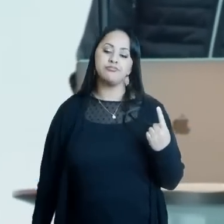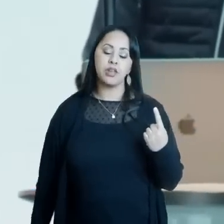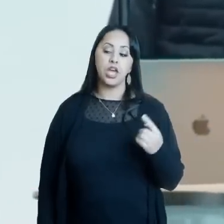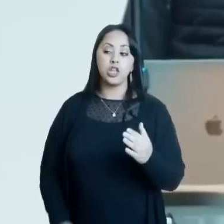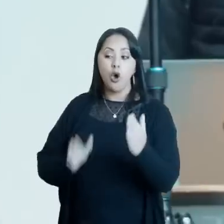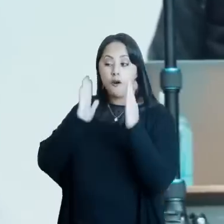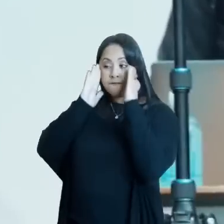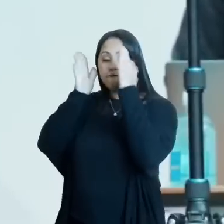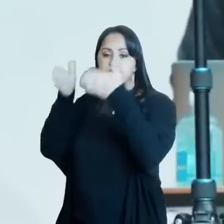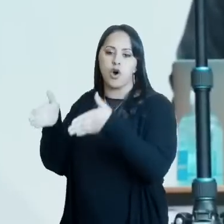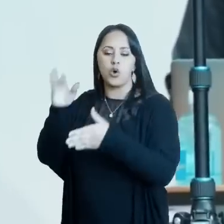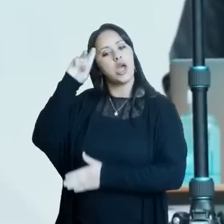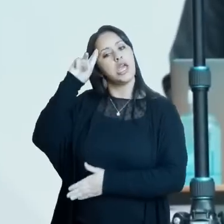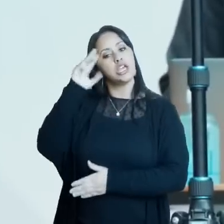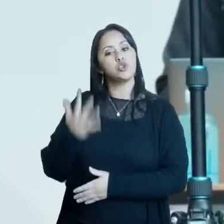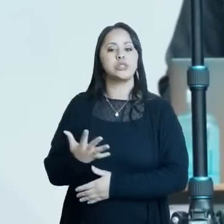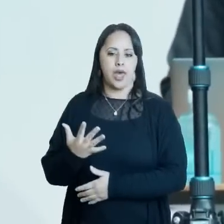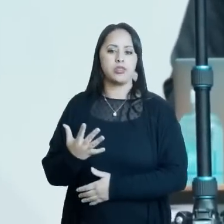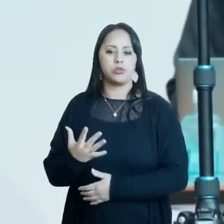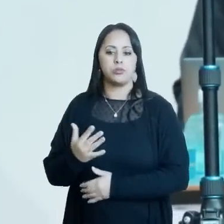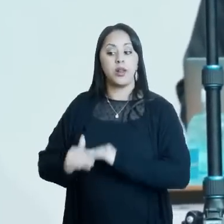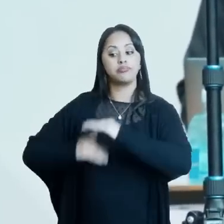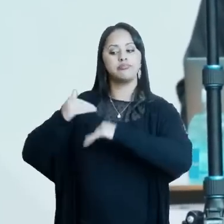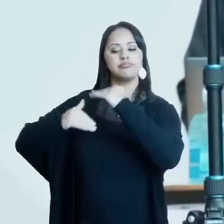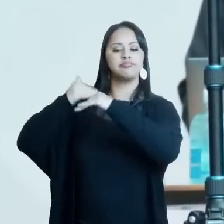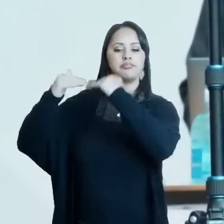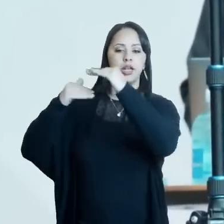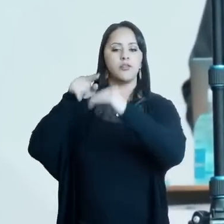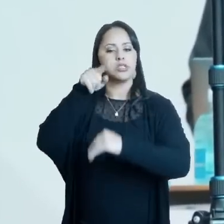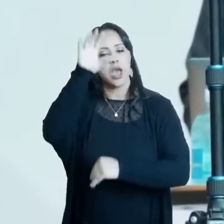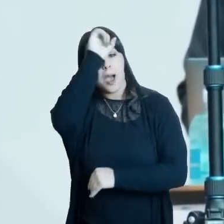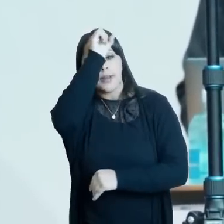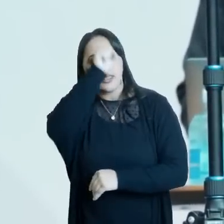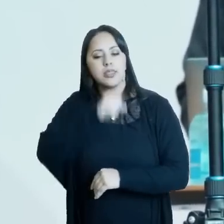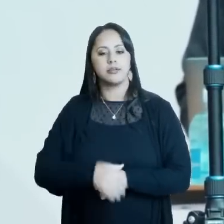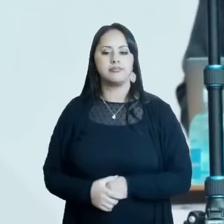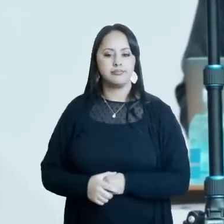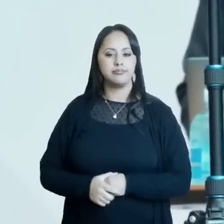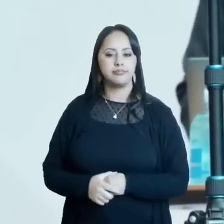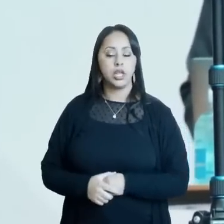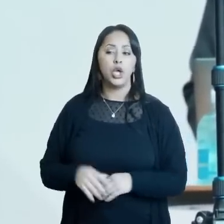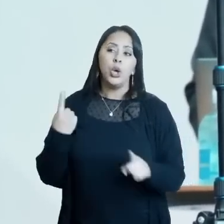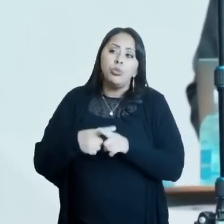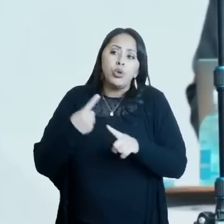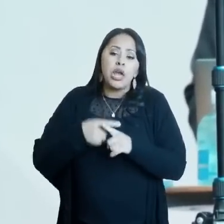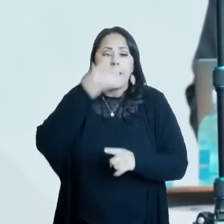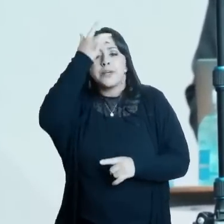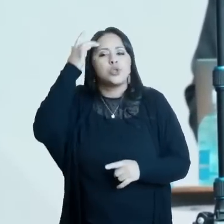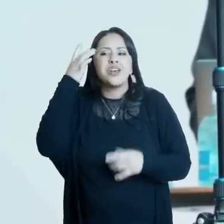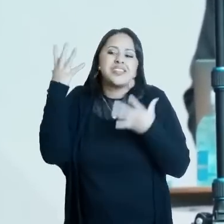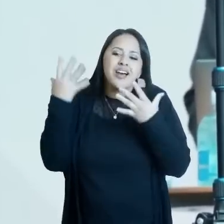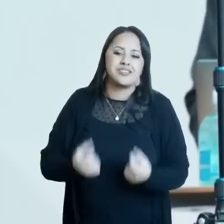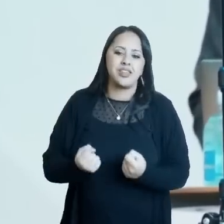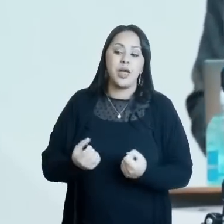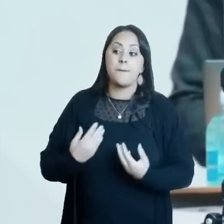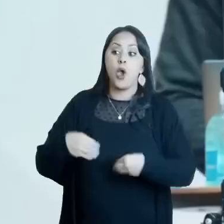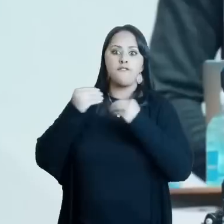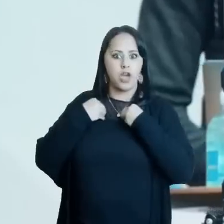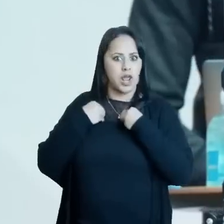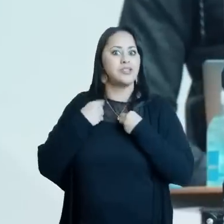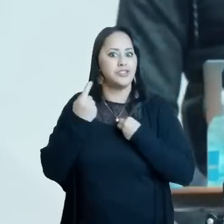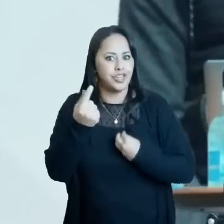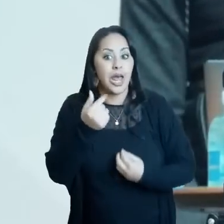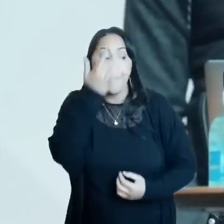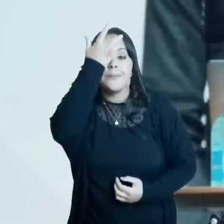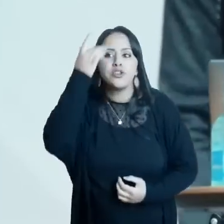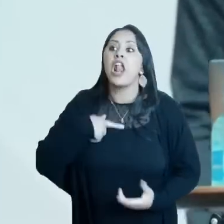ter resultado que te faça crescer. Então que você aprenda. Tá? Que você aprenda. Por que as pessoas topariam, as pessoas me oferecem até dinheiro